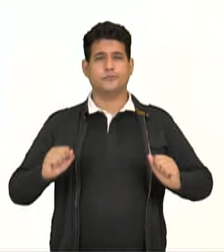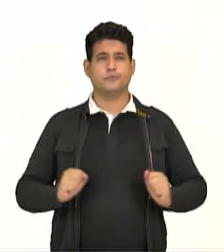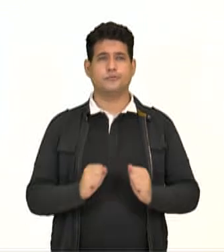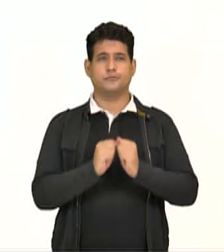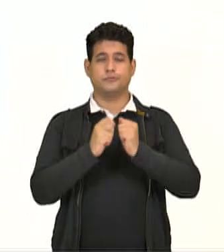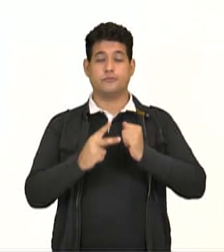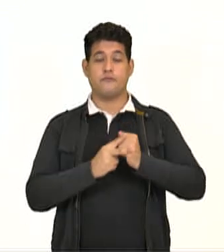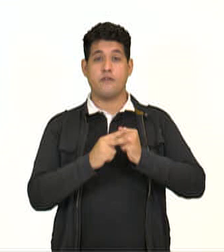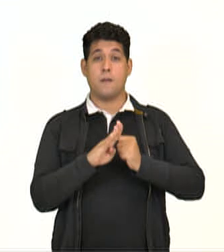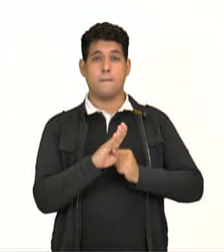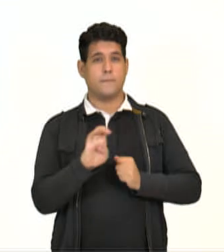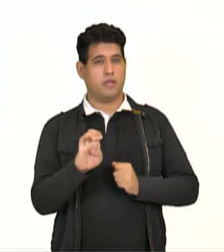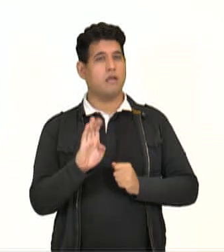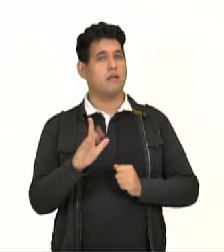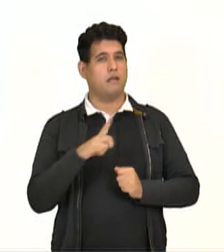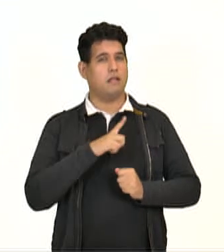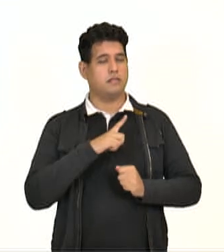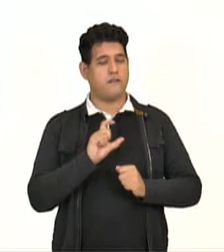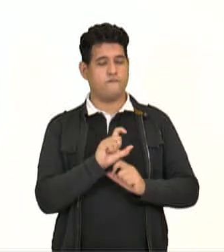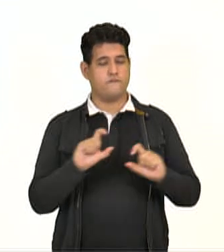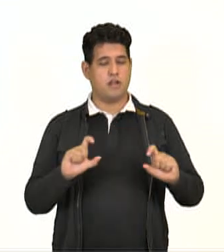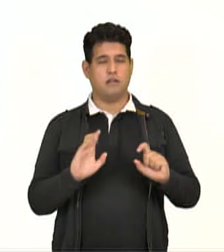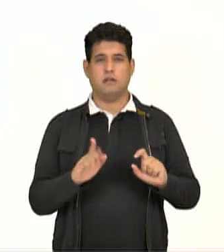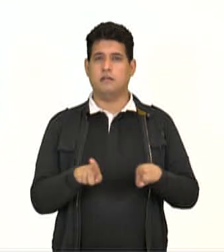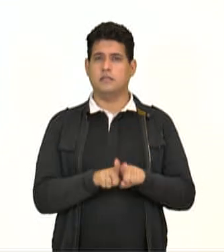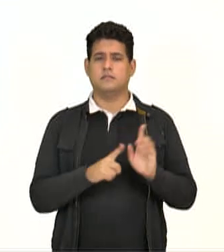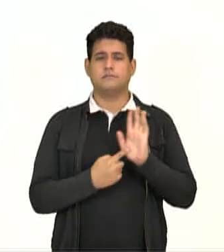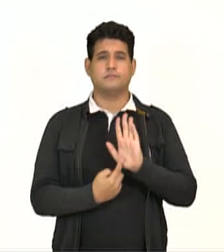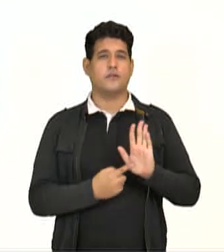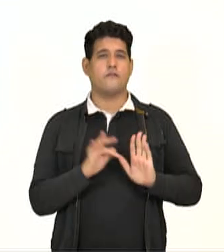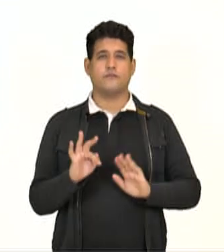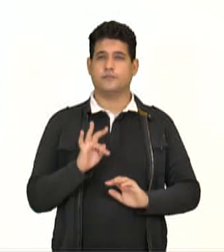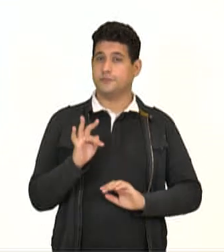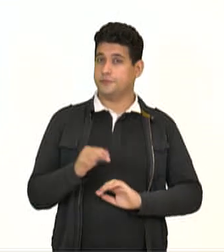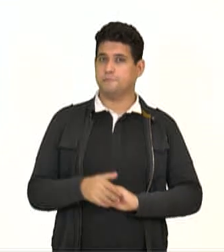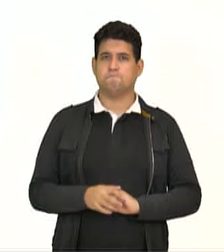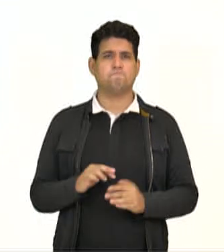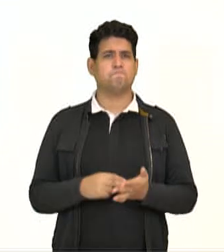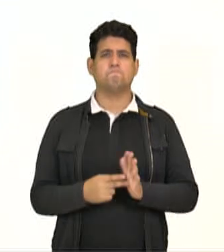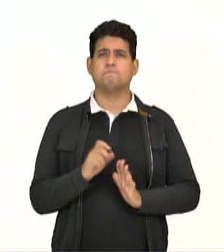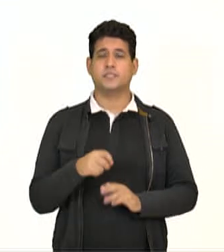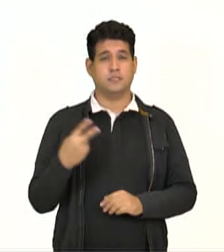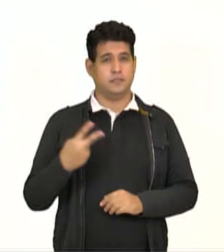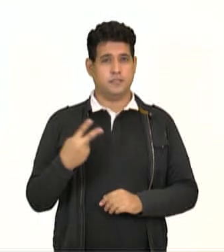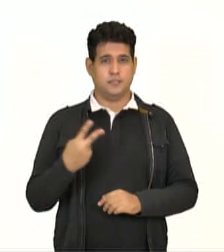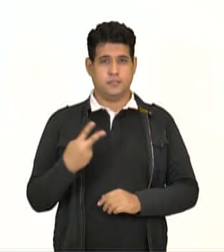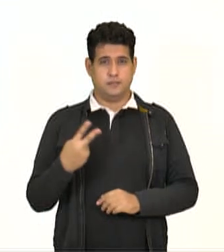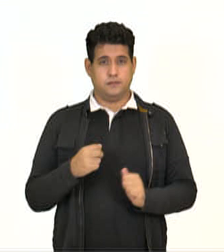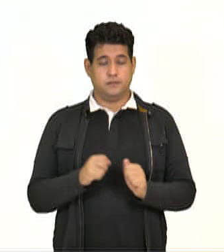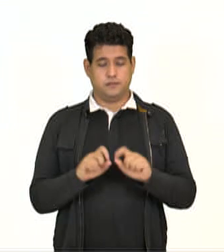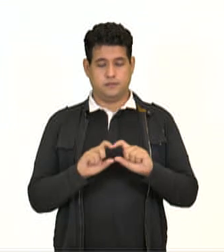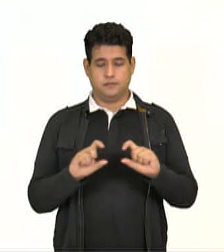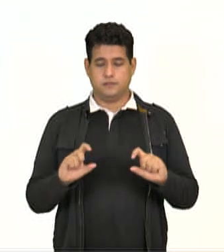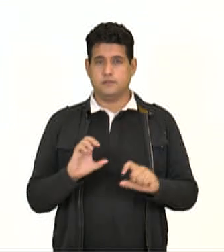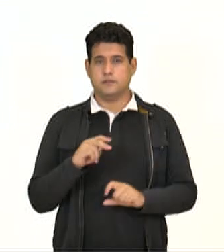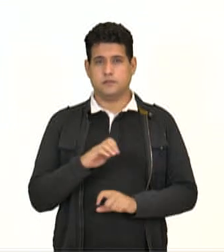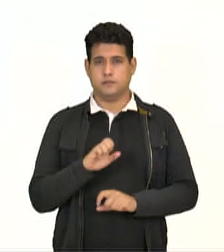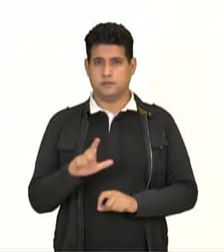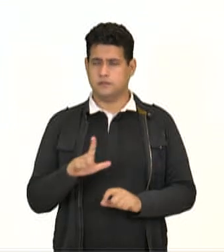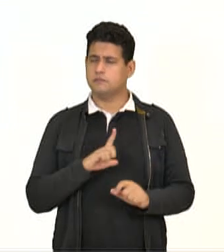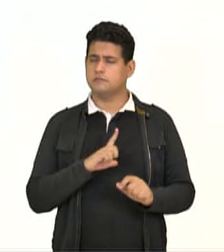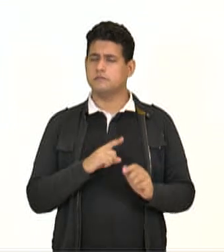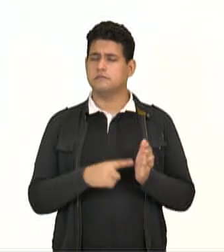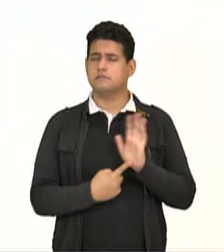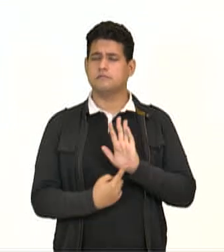com o verbo be, que já estava na frase, para indicar o futuro, que seria a segunda parte da frase condicional, que é aquela